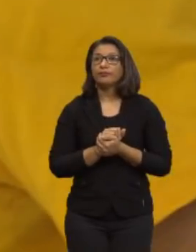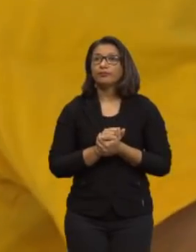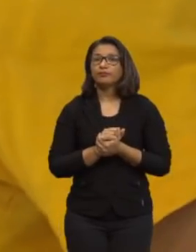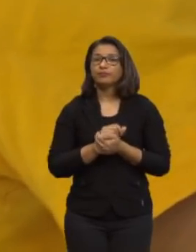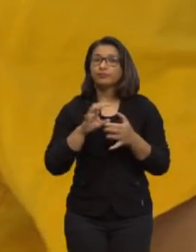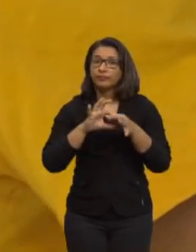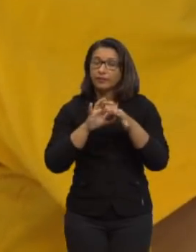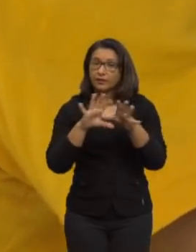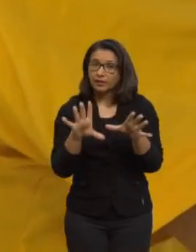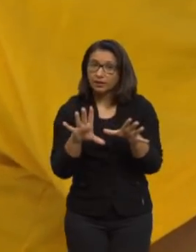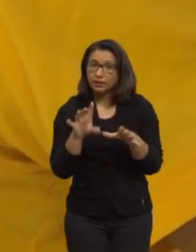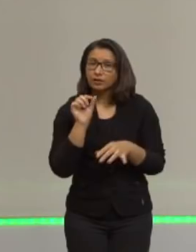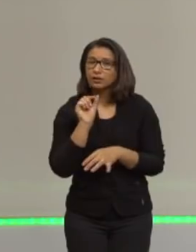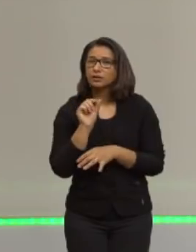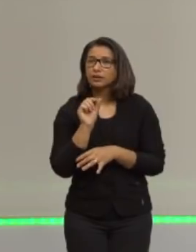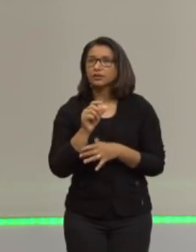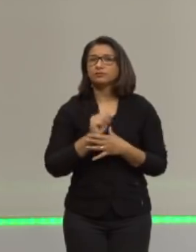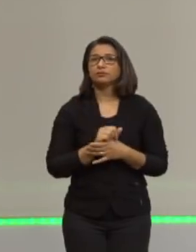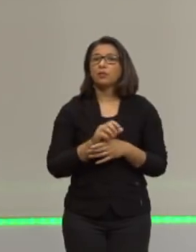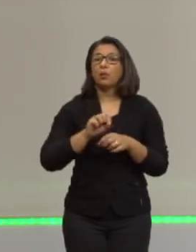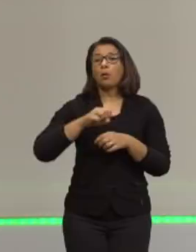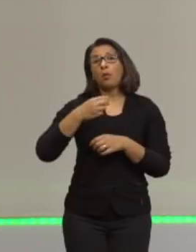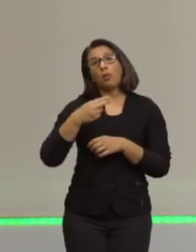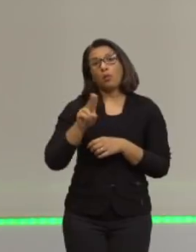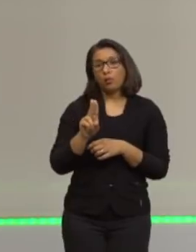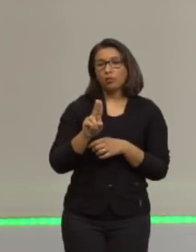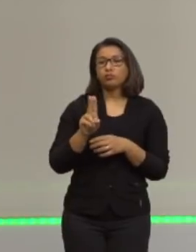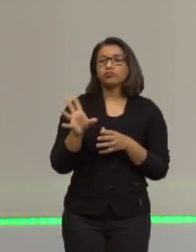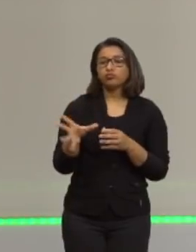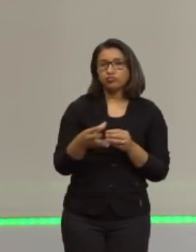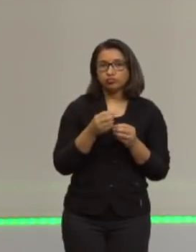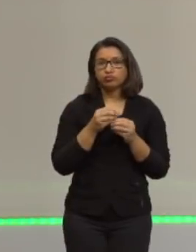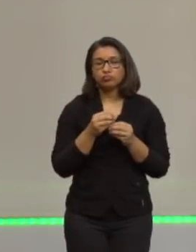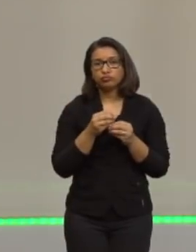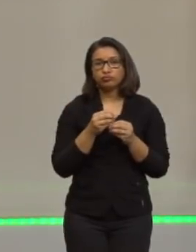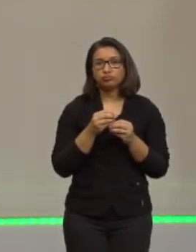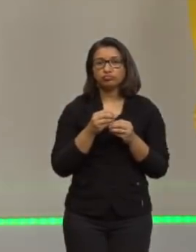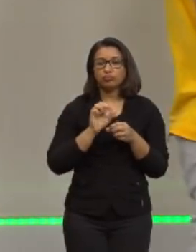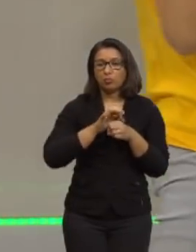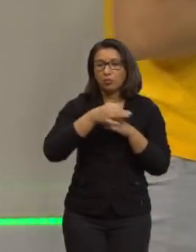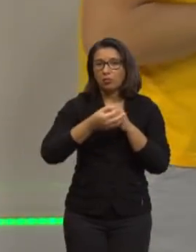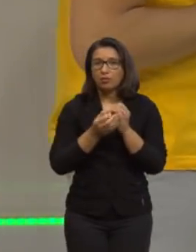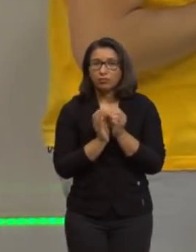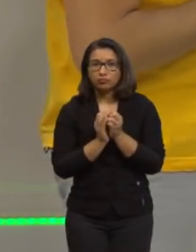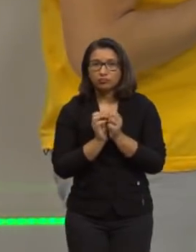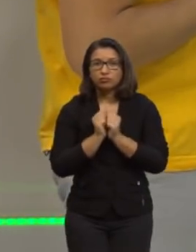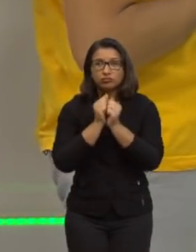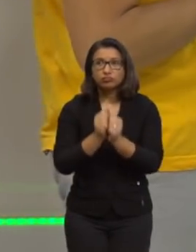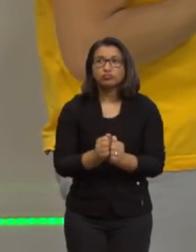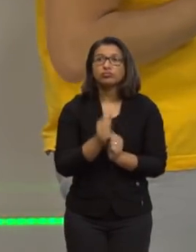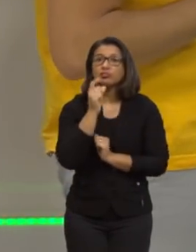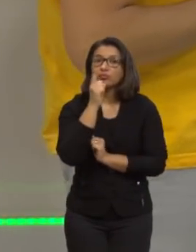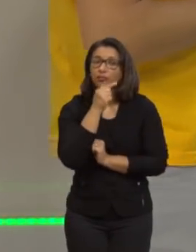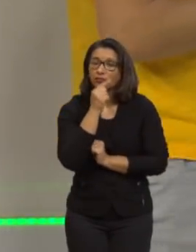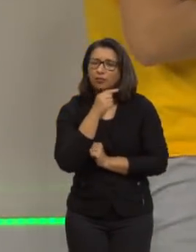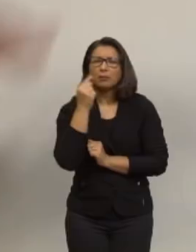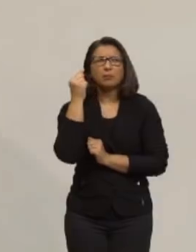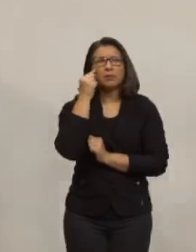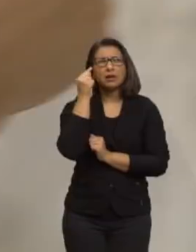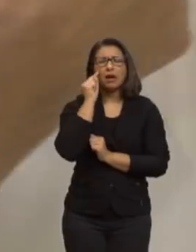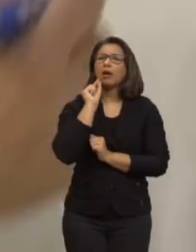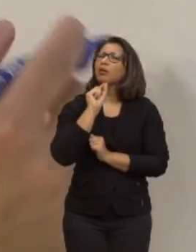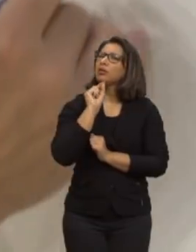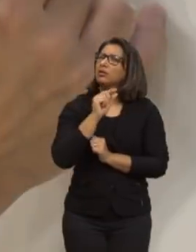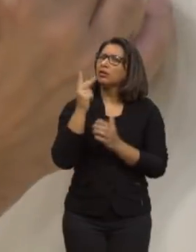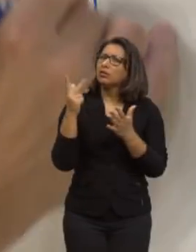e liberando ou formando né um mol de moléculas de água então vamos pensar o que